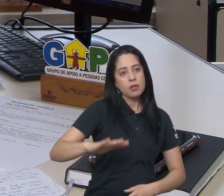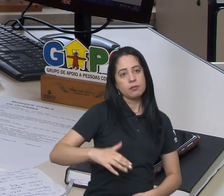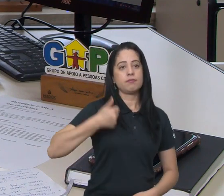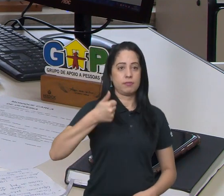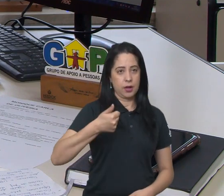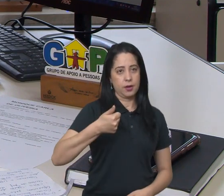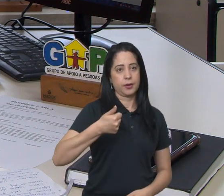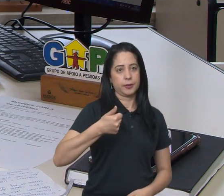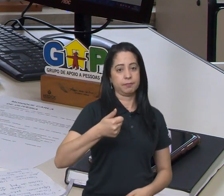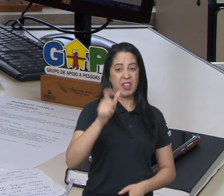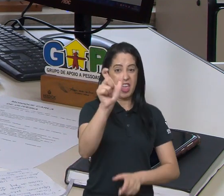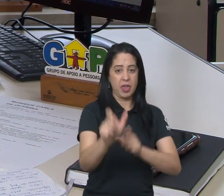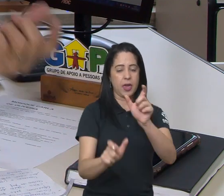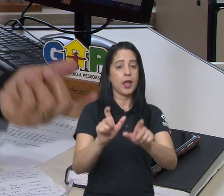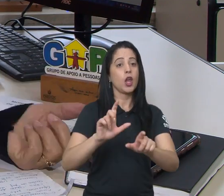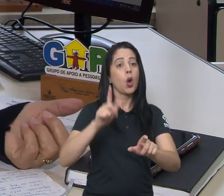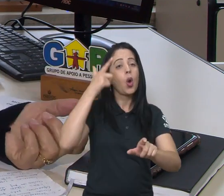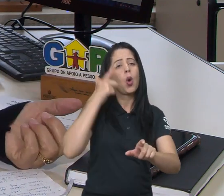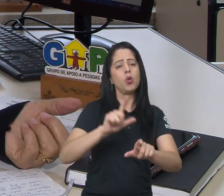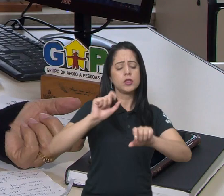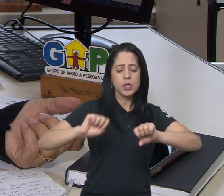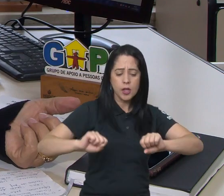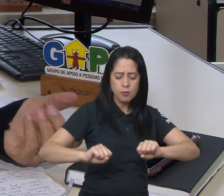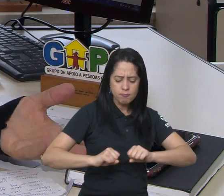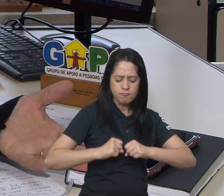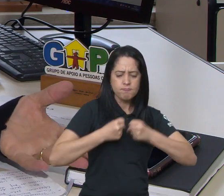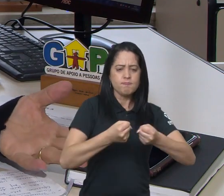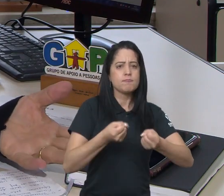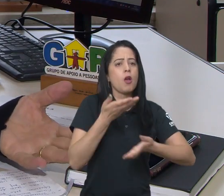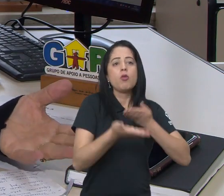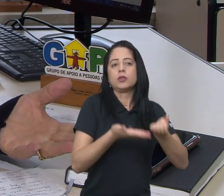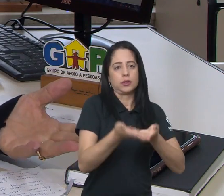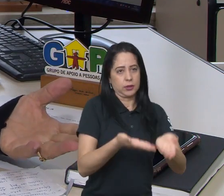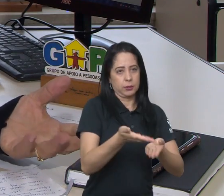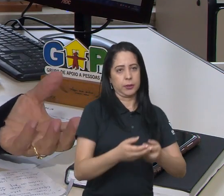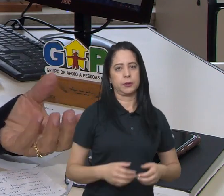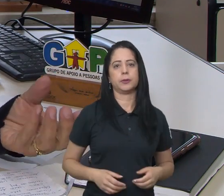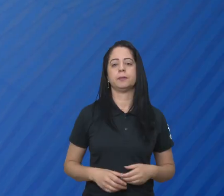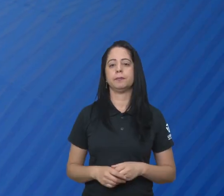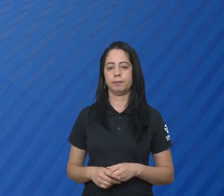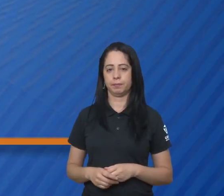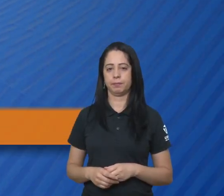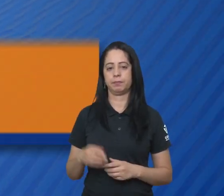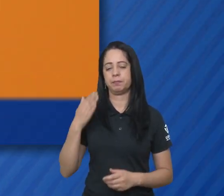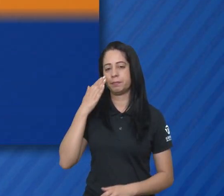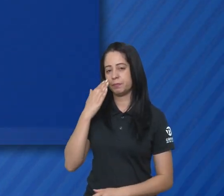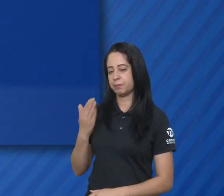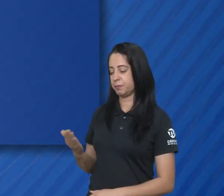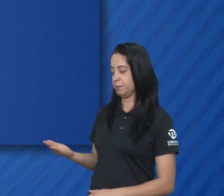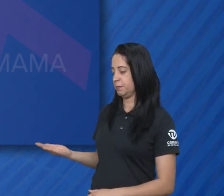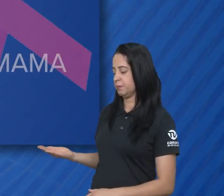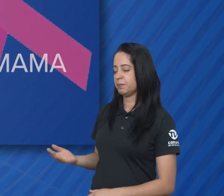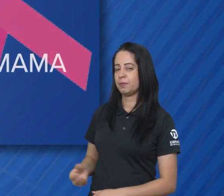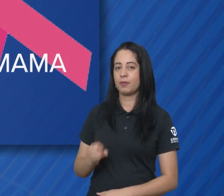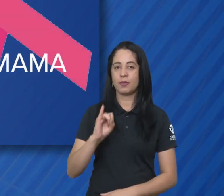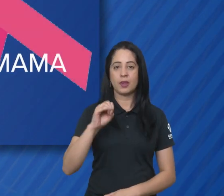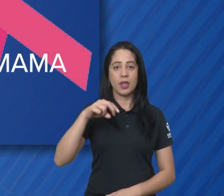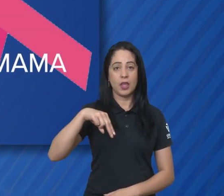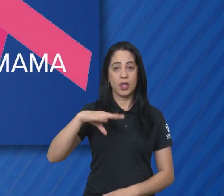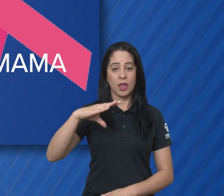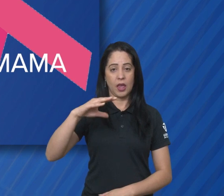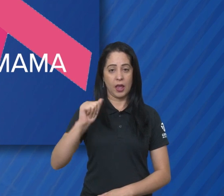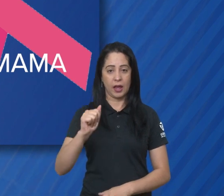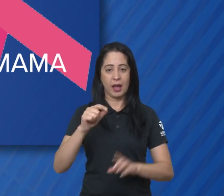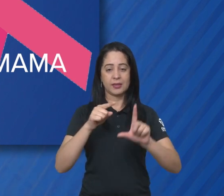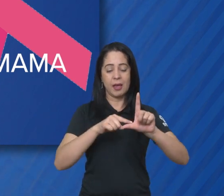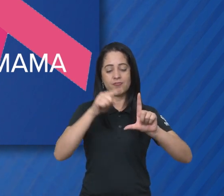tá? Para ele ter um enfrentamento durante o tratamento. De acordo com o INCA, o Instituto Nacional